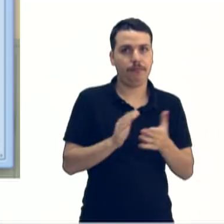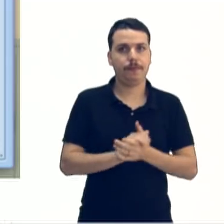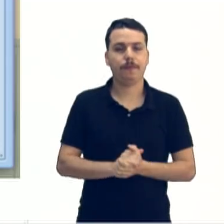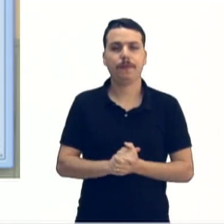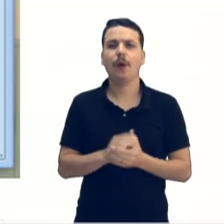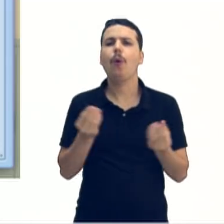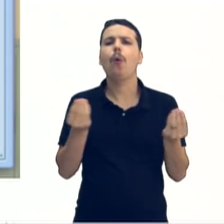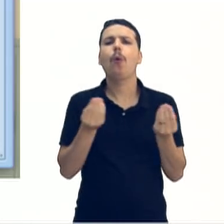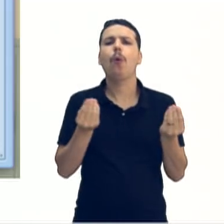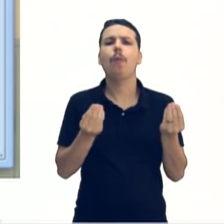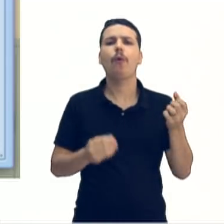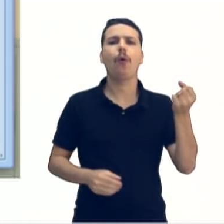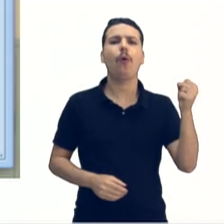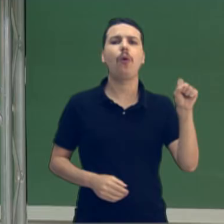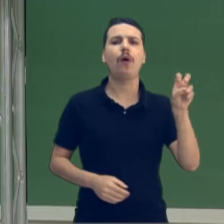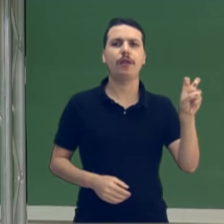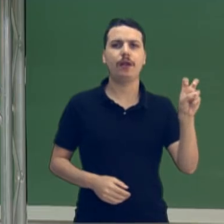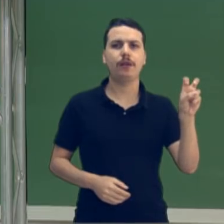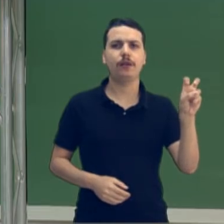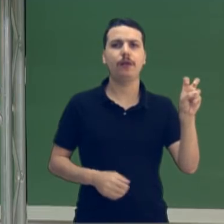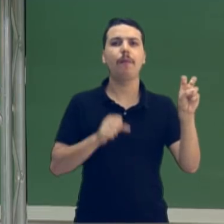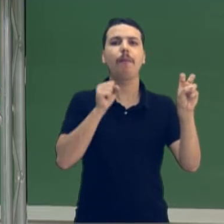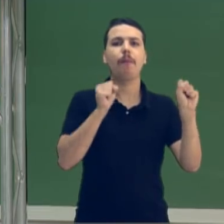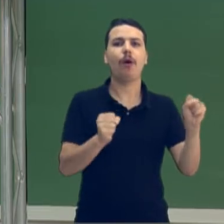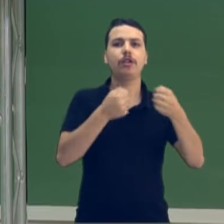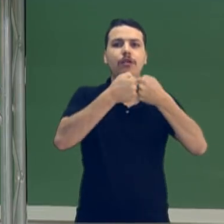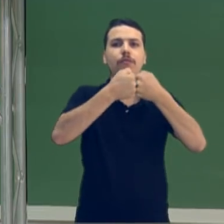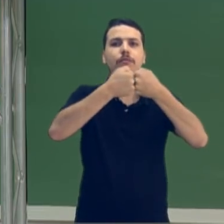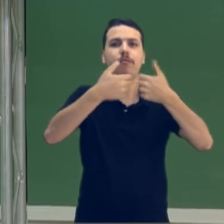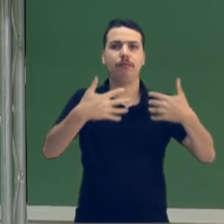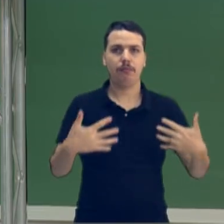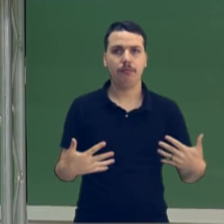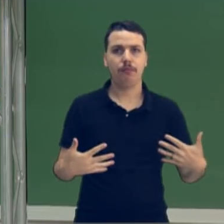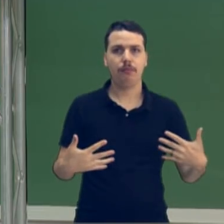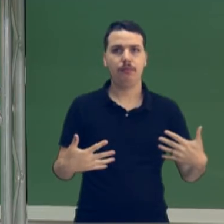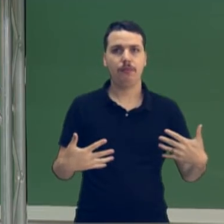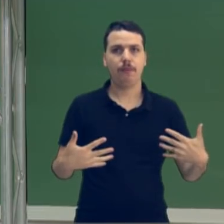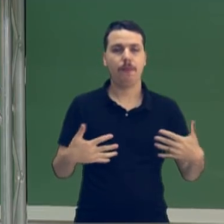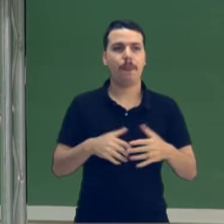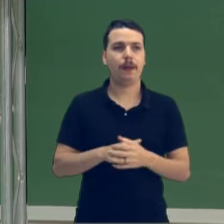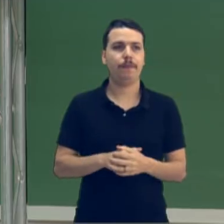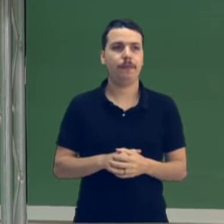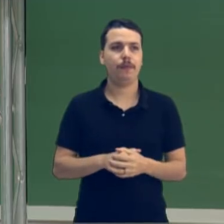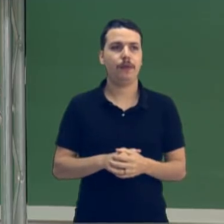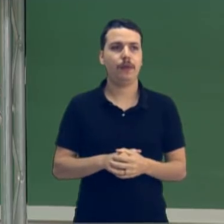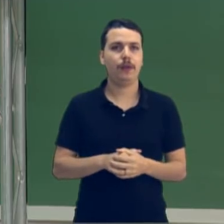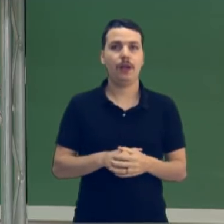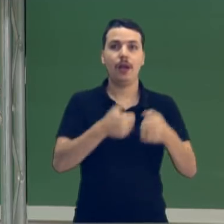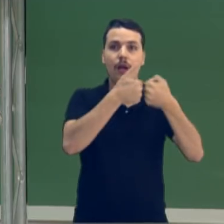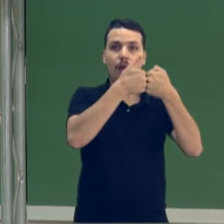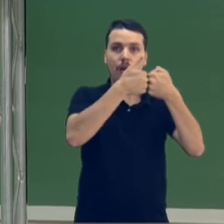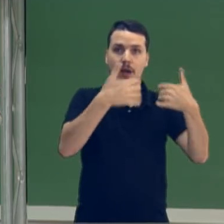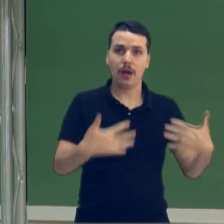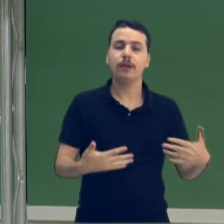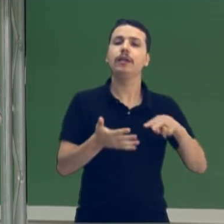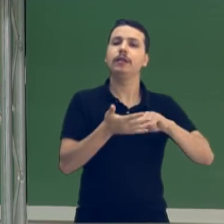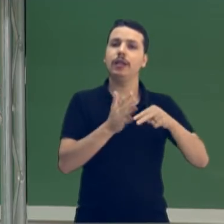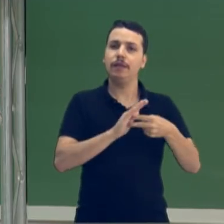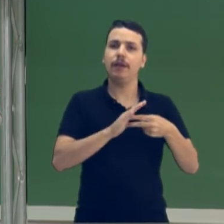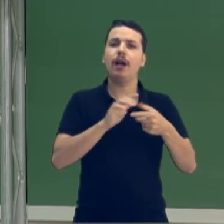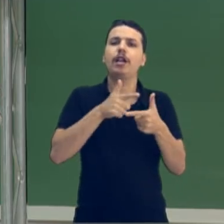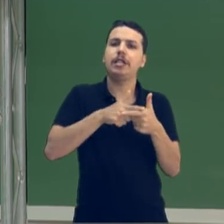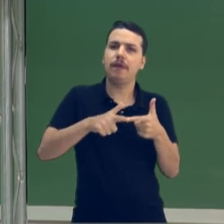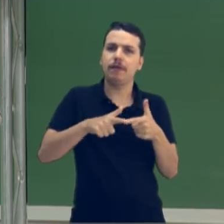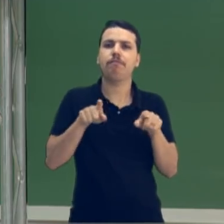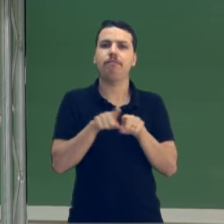esse 85 pode ser decomposto? A palavra decomposto a gente pode usar como divisão também, tá? Eu